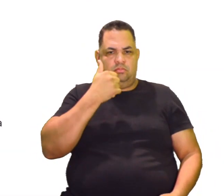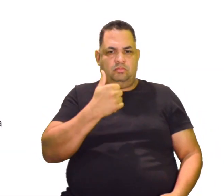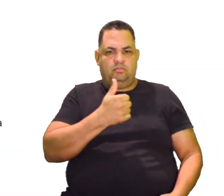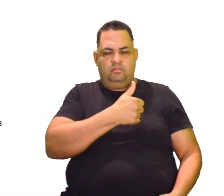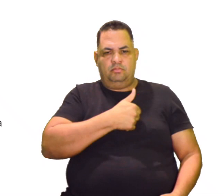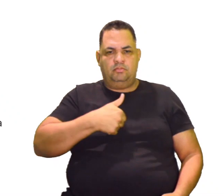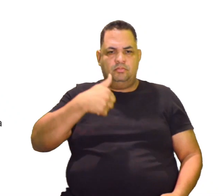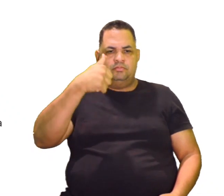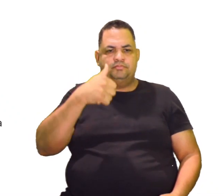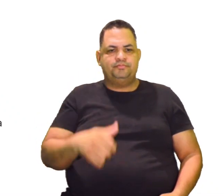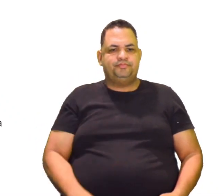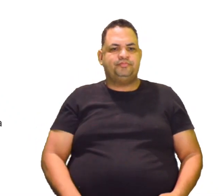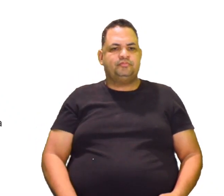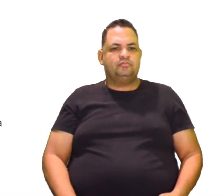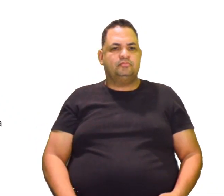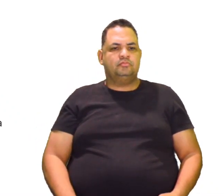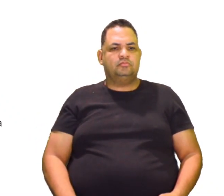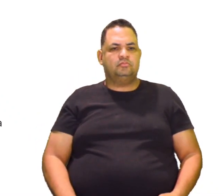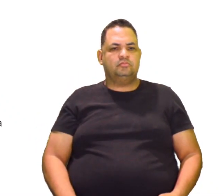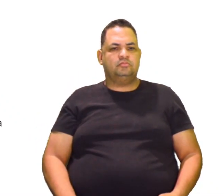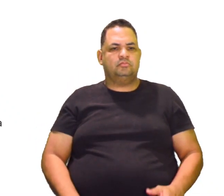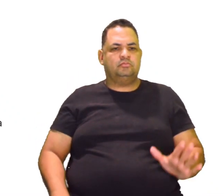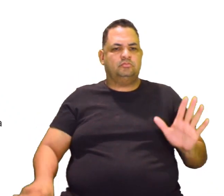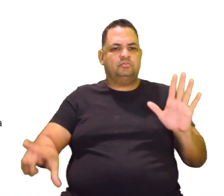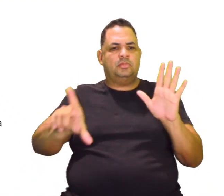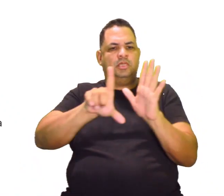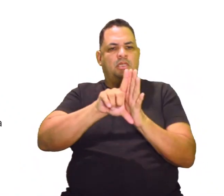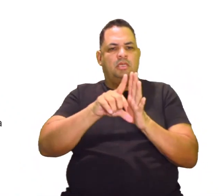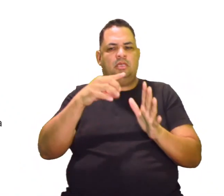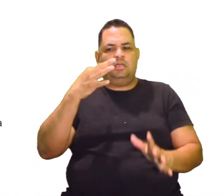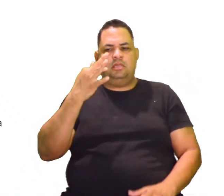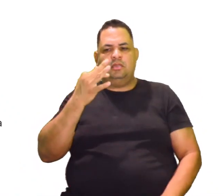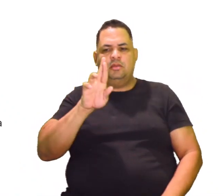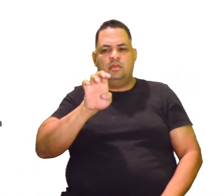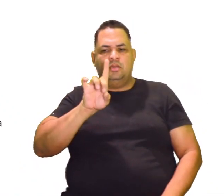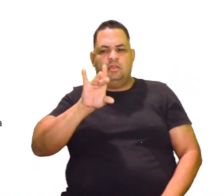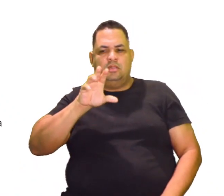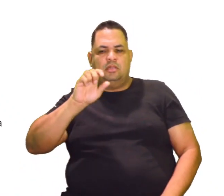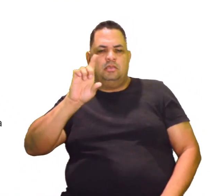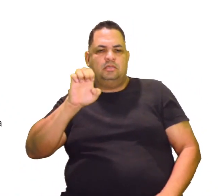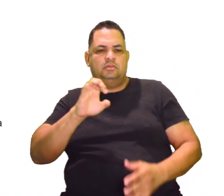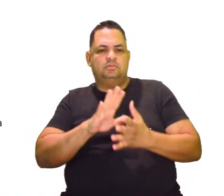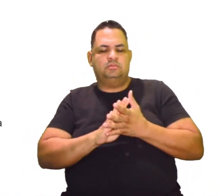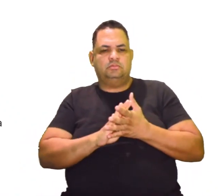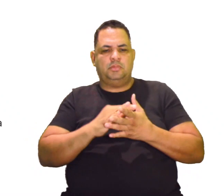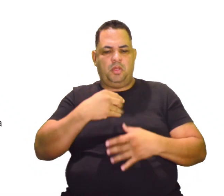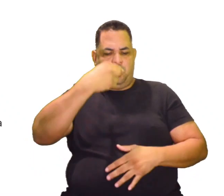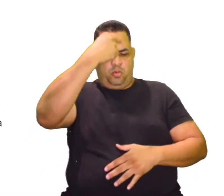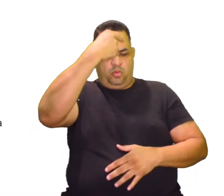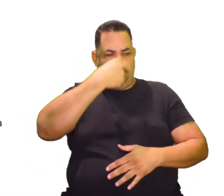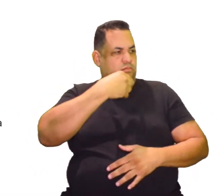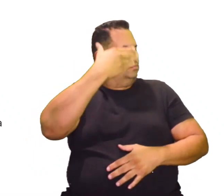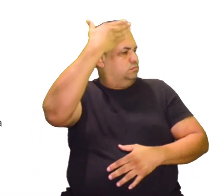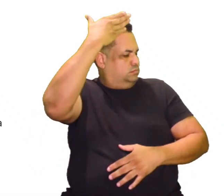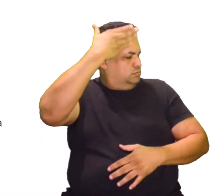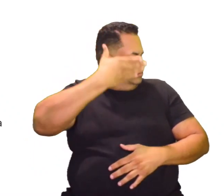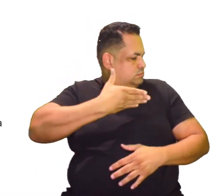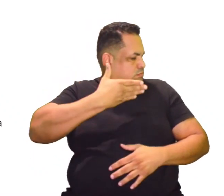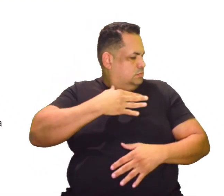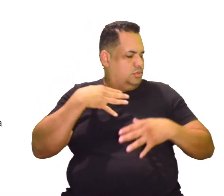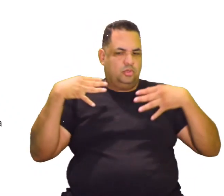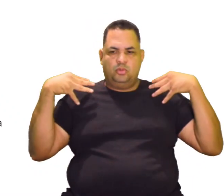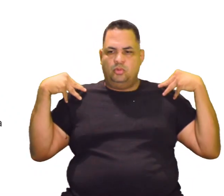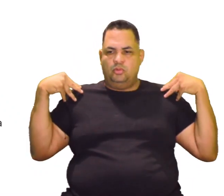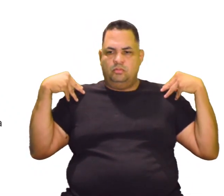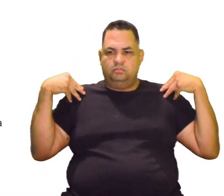destacar aqui, ó, a lei da frontalidade. Então, o rosto sempre em perfil e ombros para